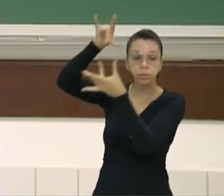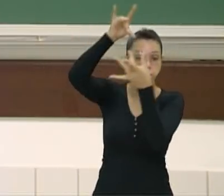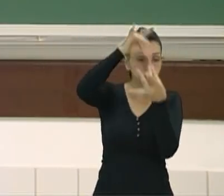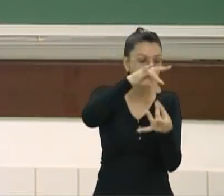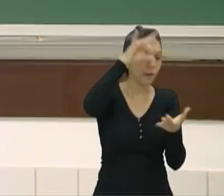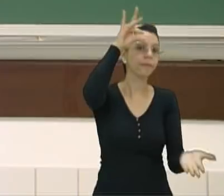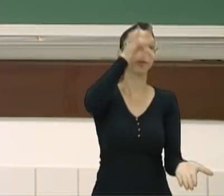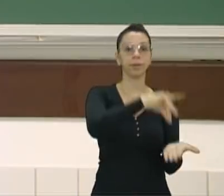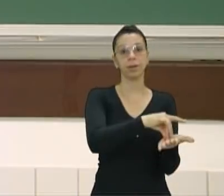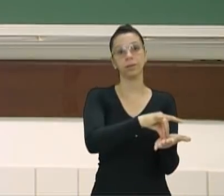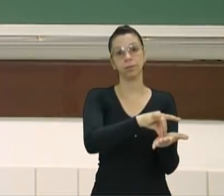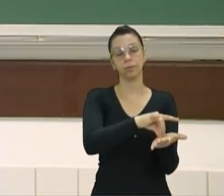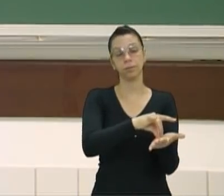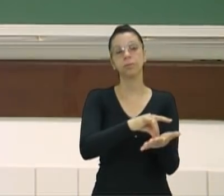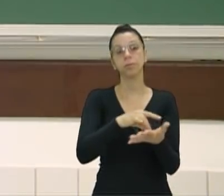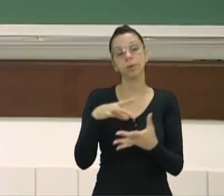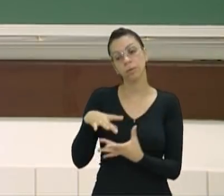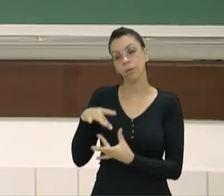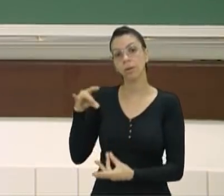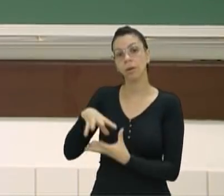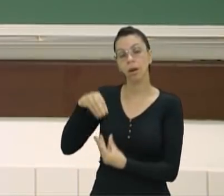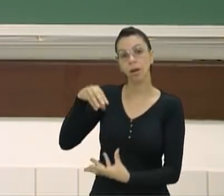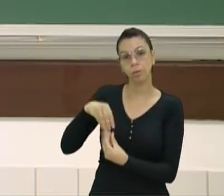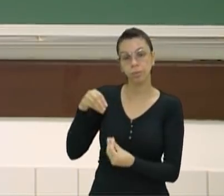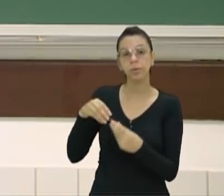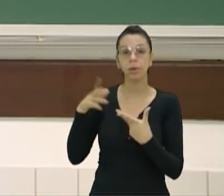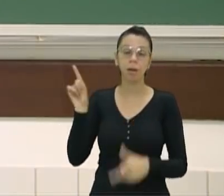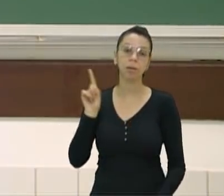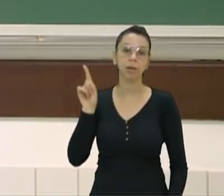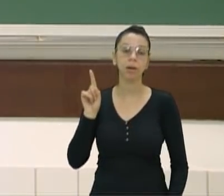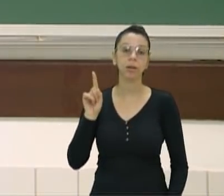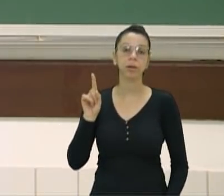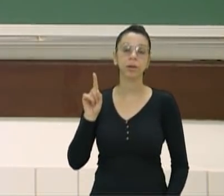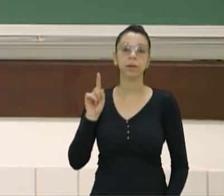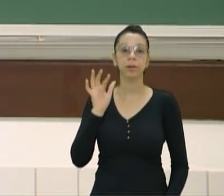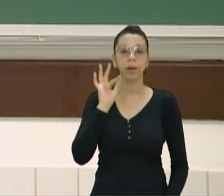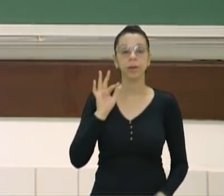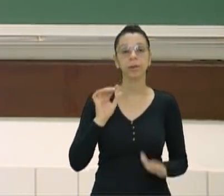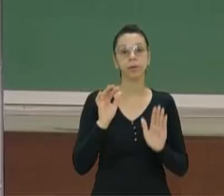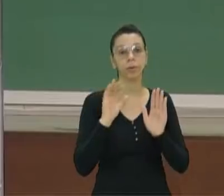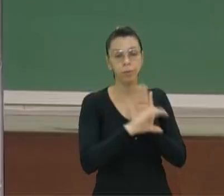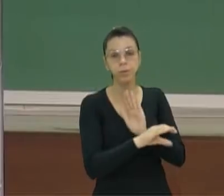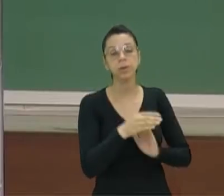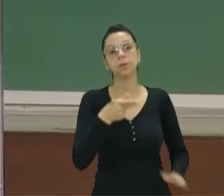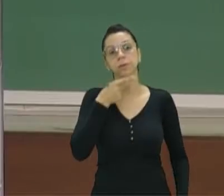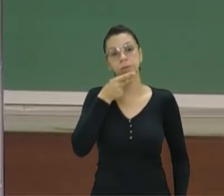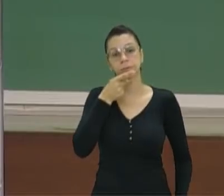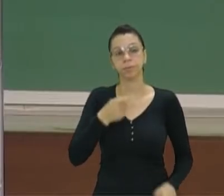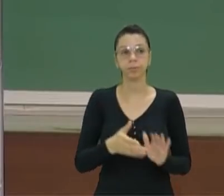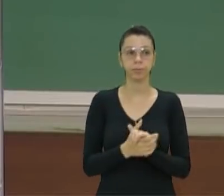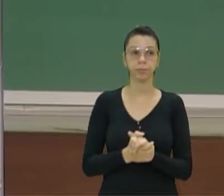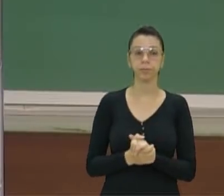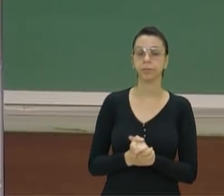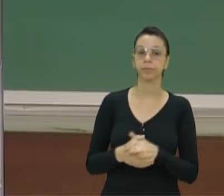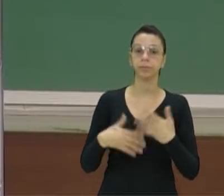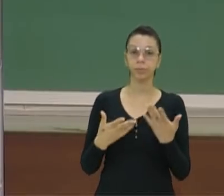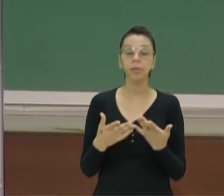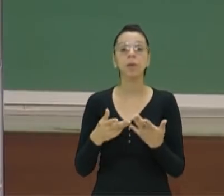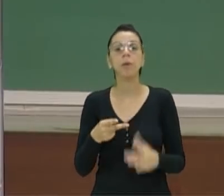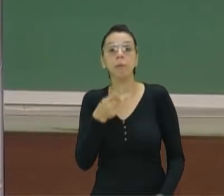até nós através da nossa alma, por exemplo, como em Platão. Na filosofia medieval, nós vamos ver a influência de Platão e Aristóteles muito